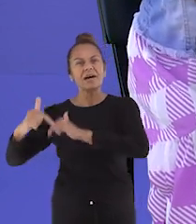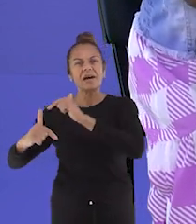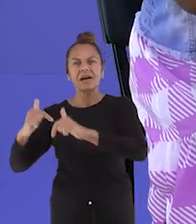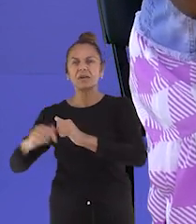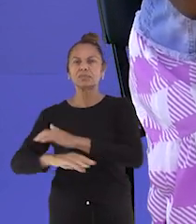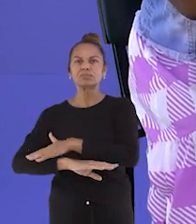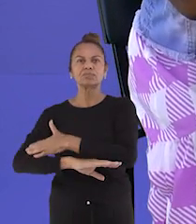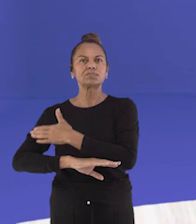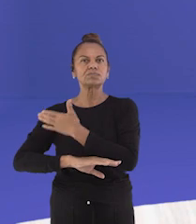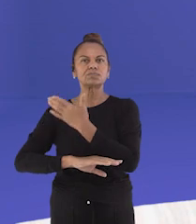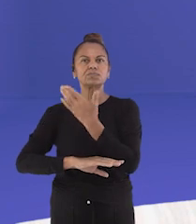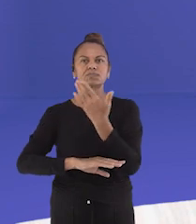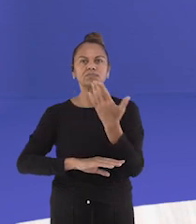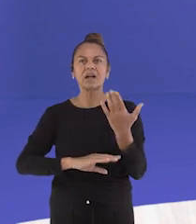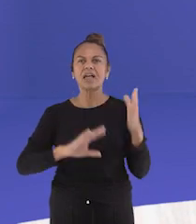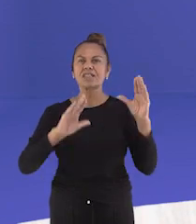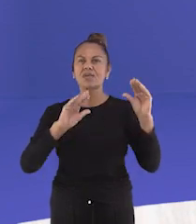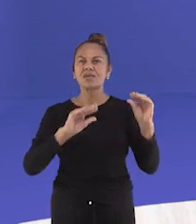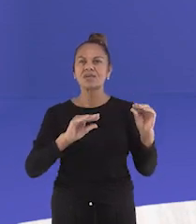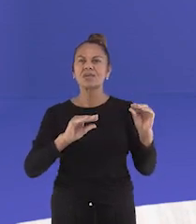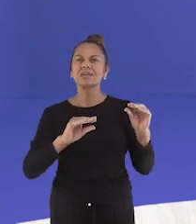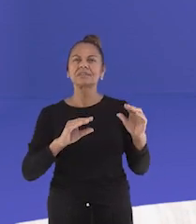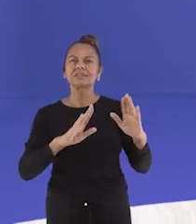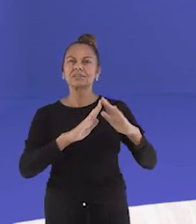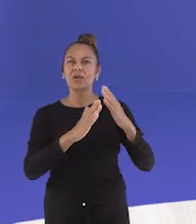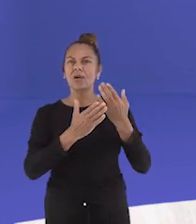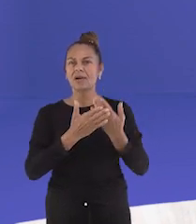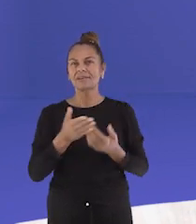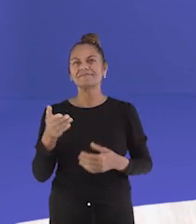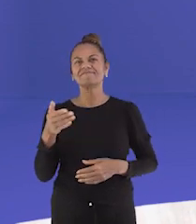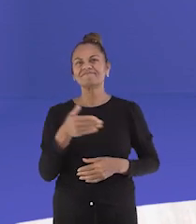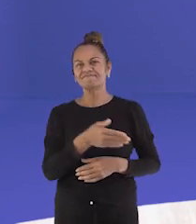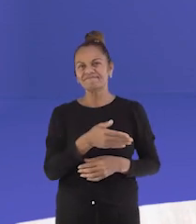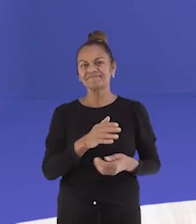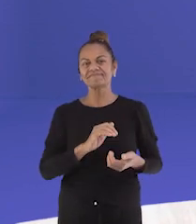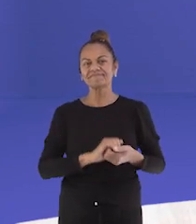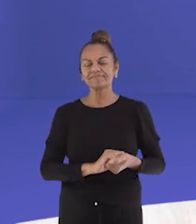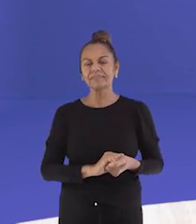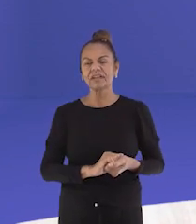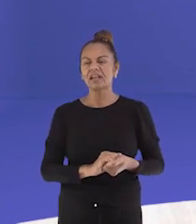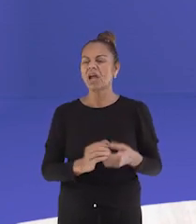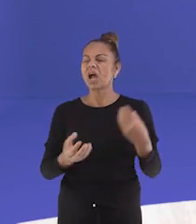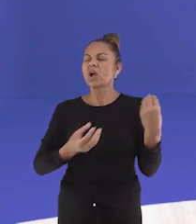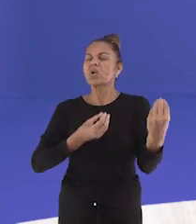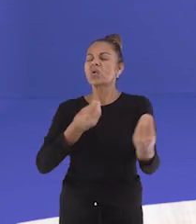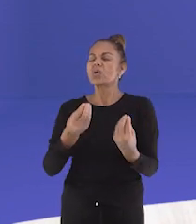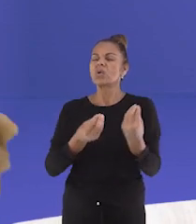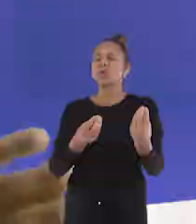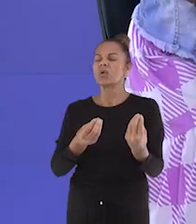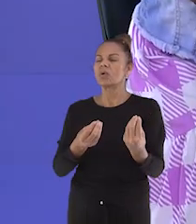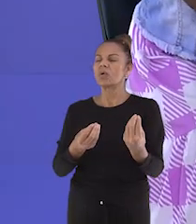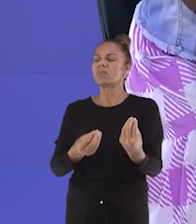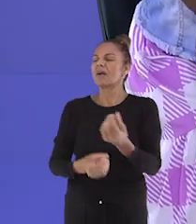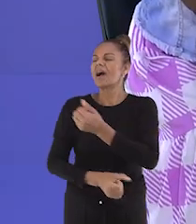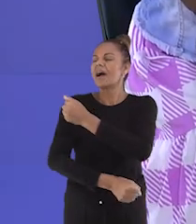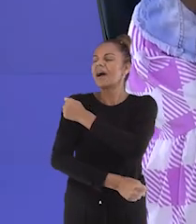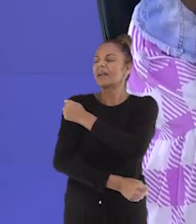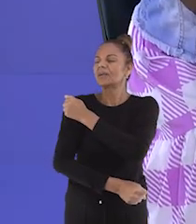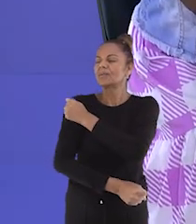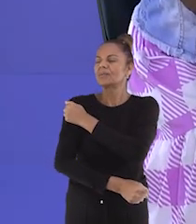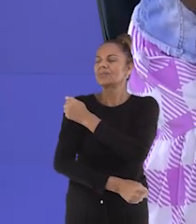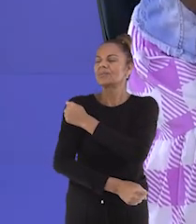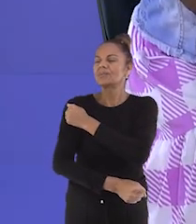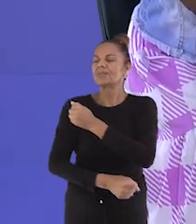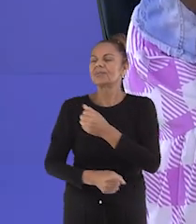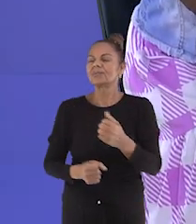para a escola. Como que esses alunos, eles chegavam para estudar? Qual era o seu